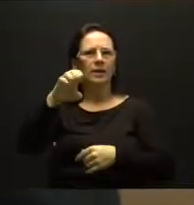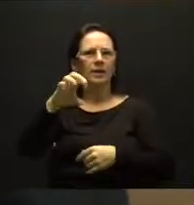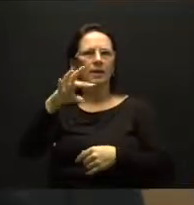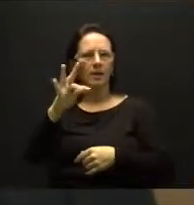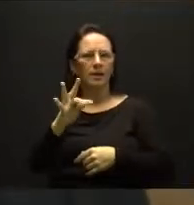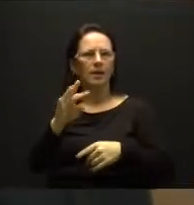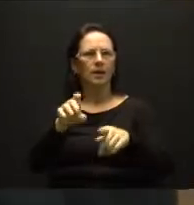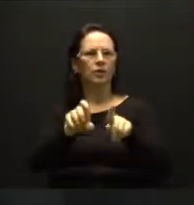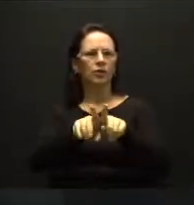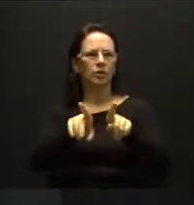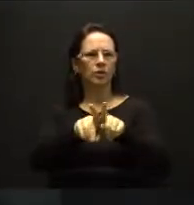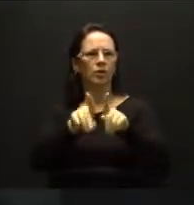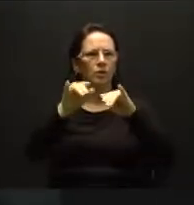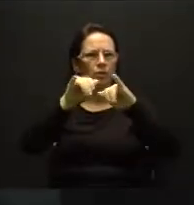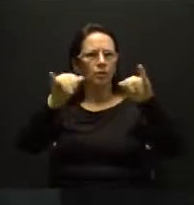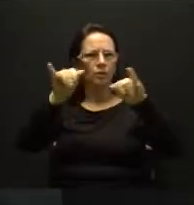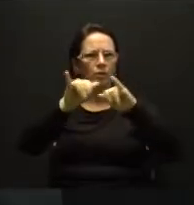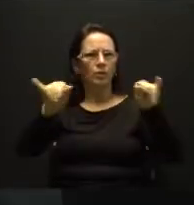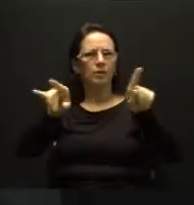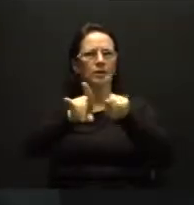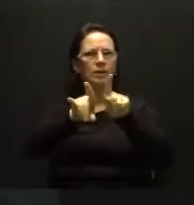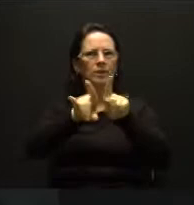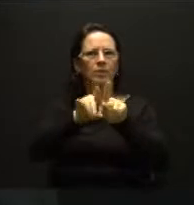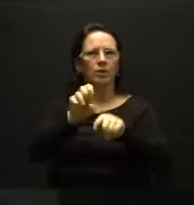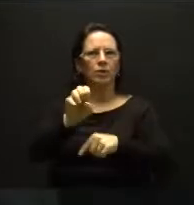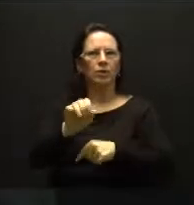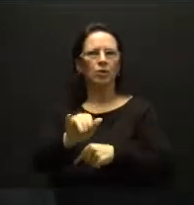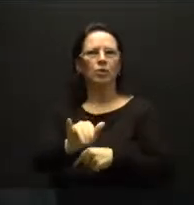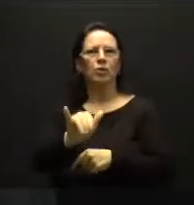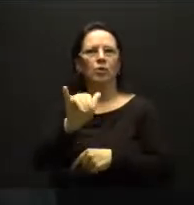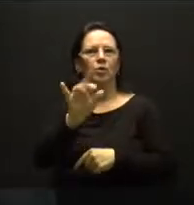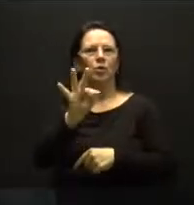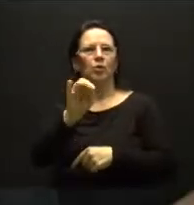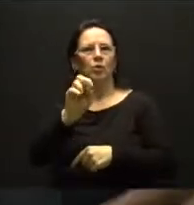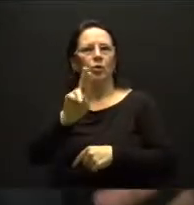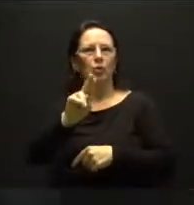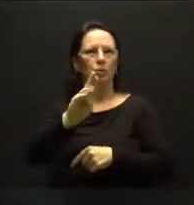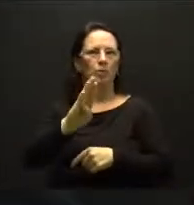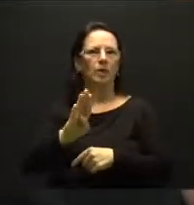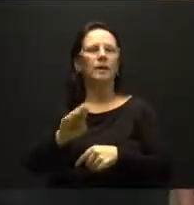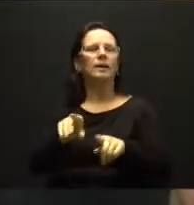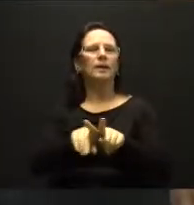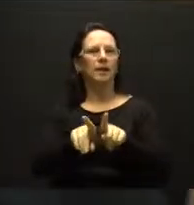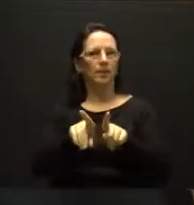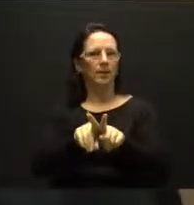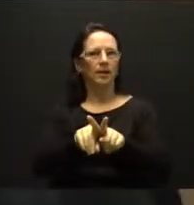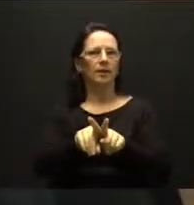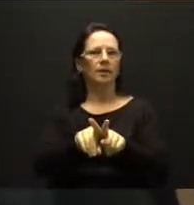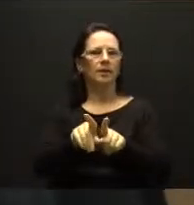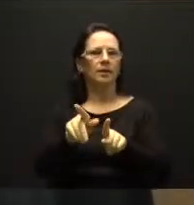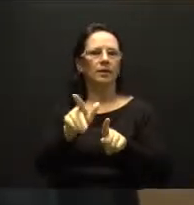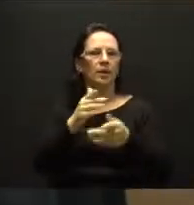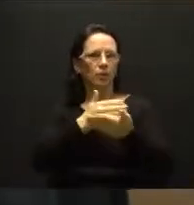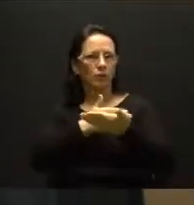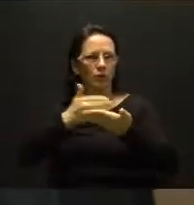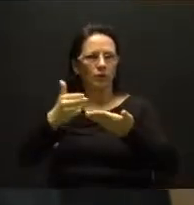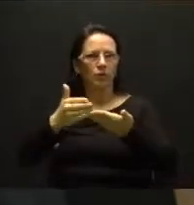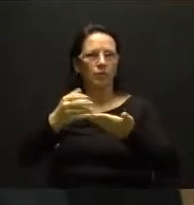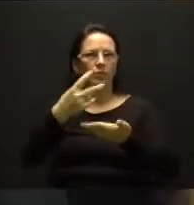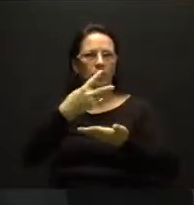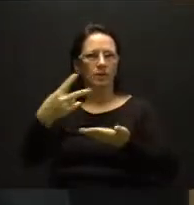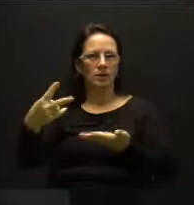contar com a transmissão através do nosso canal do síndico tv que ama 40 distantes quem isso a